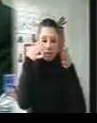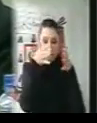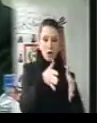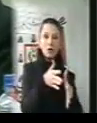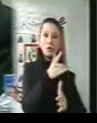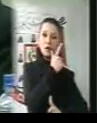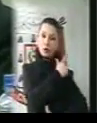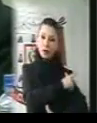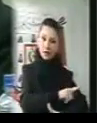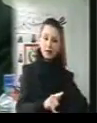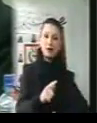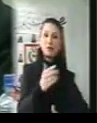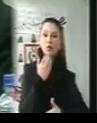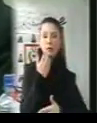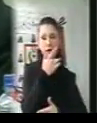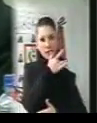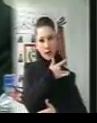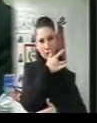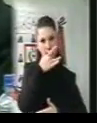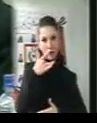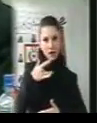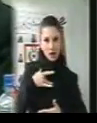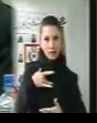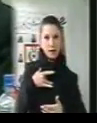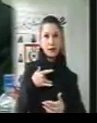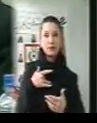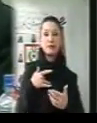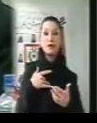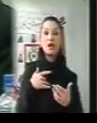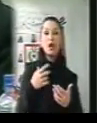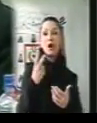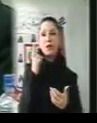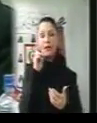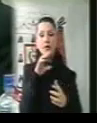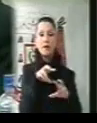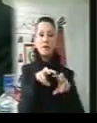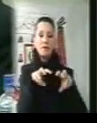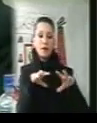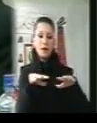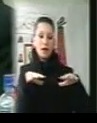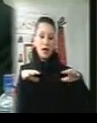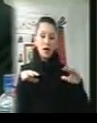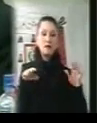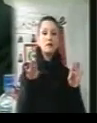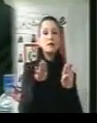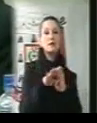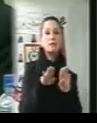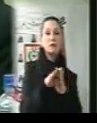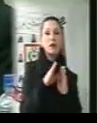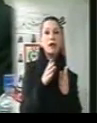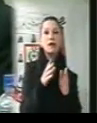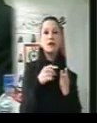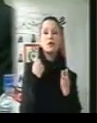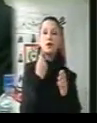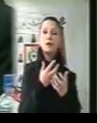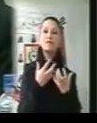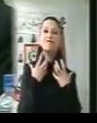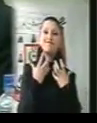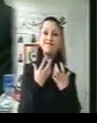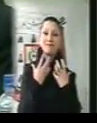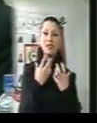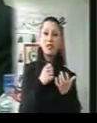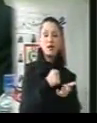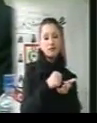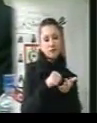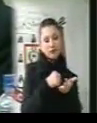uma alimentação saudável. Até o exposto, ouvido o plenário e atendidas as formalidades regimentais, requeremos que fique constado